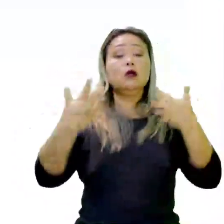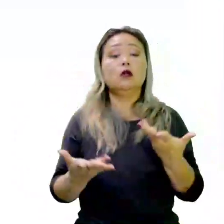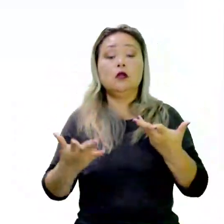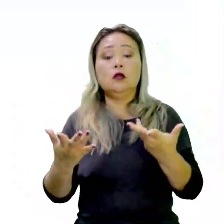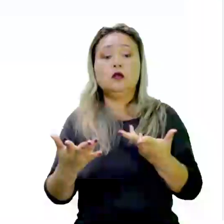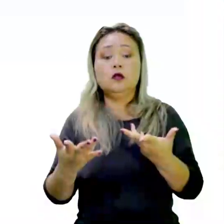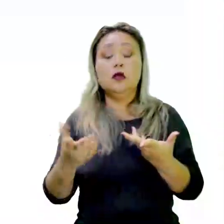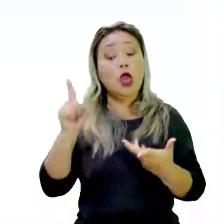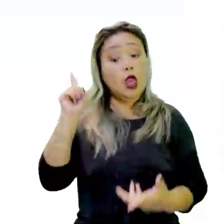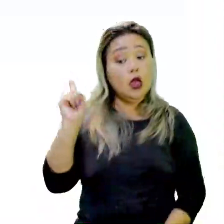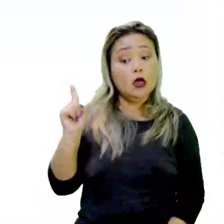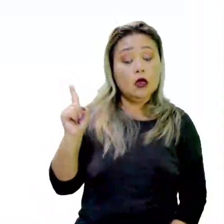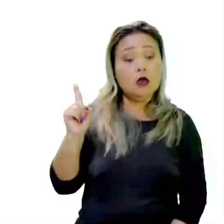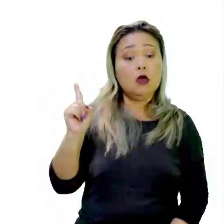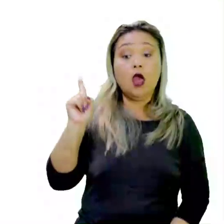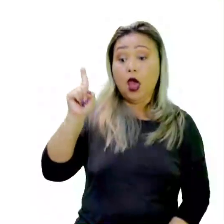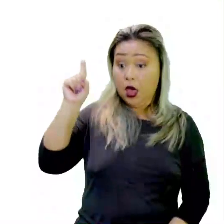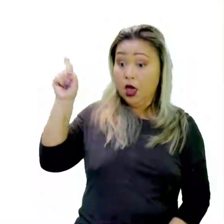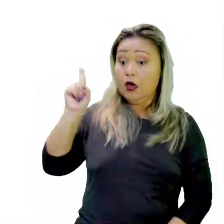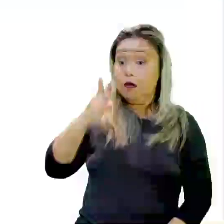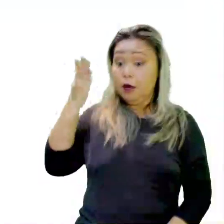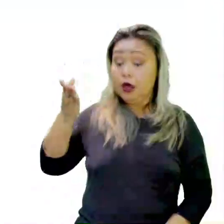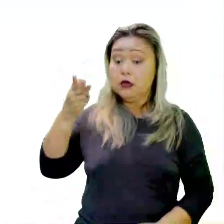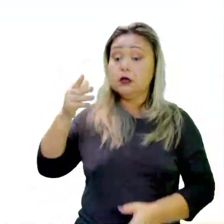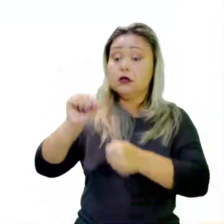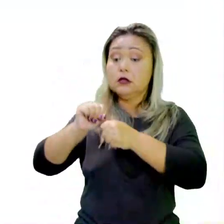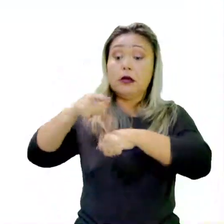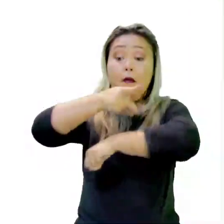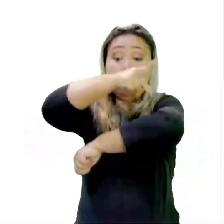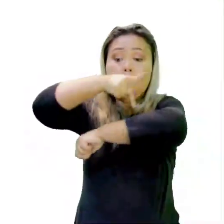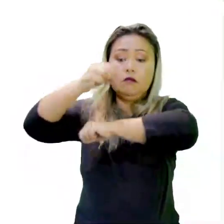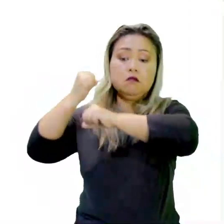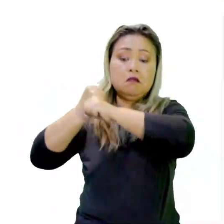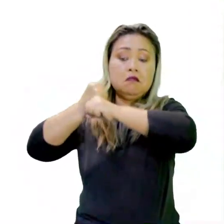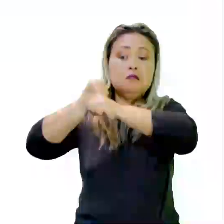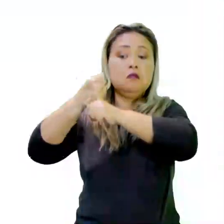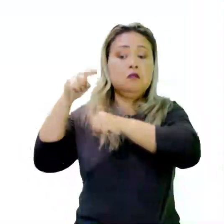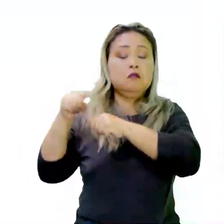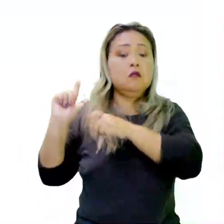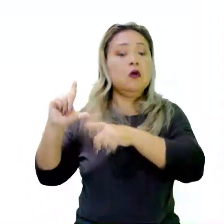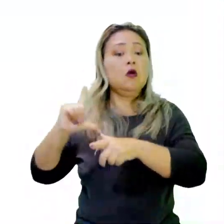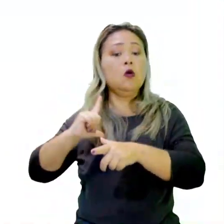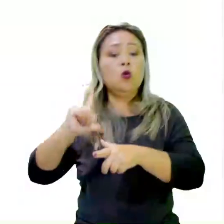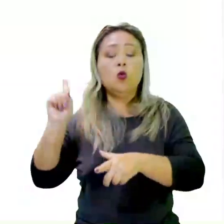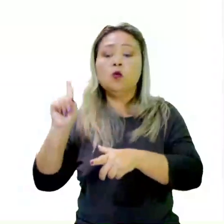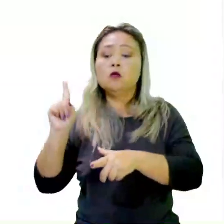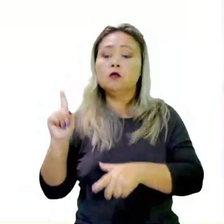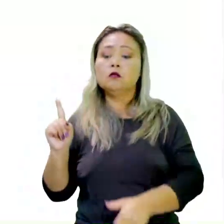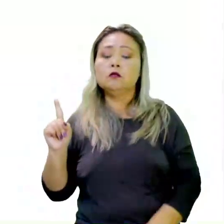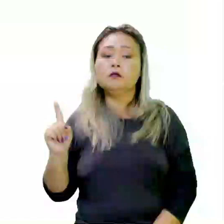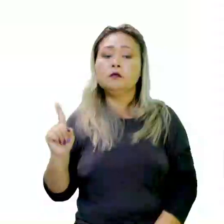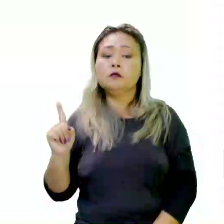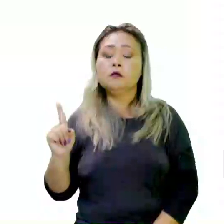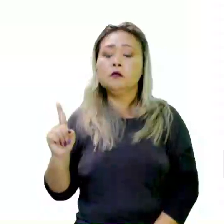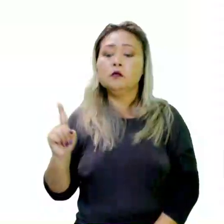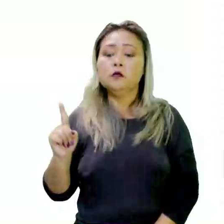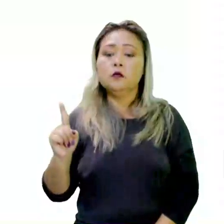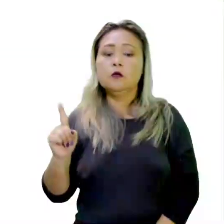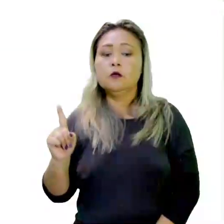eles iam para essa praça aí, e aí onde estava